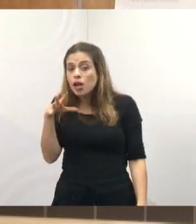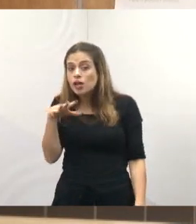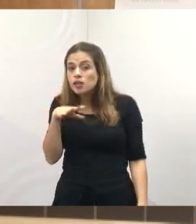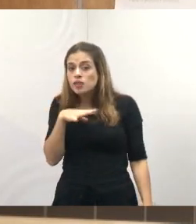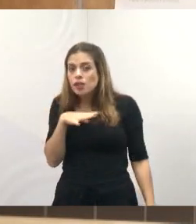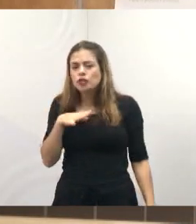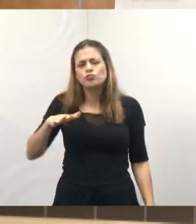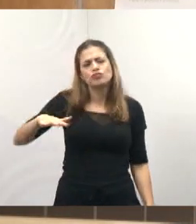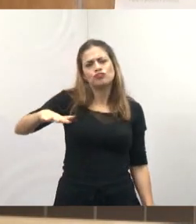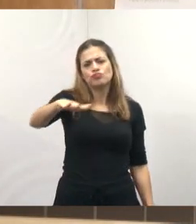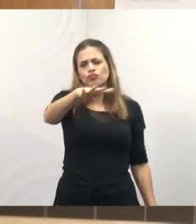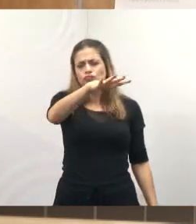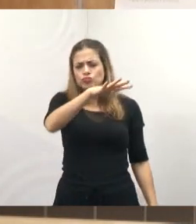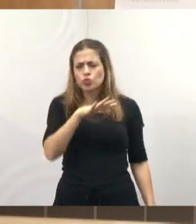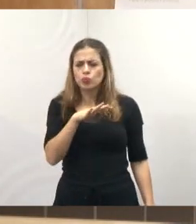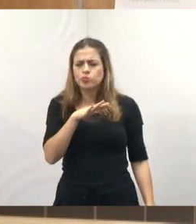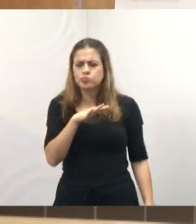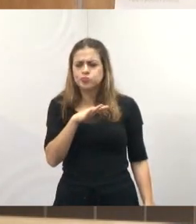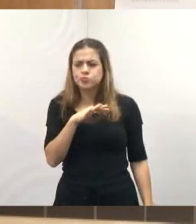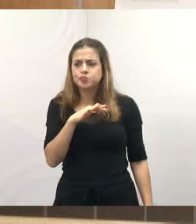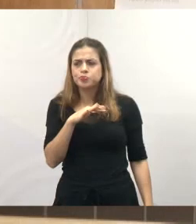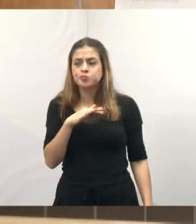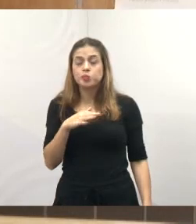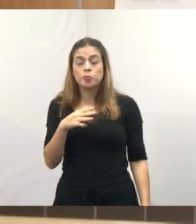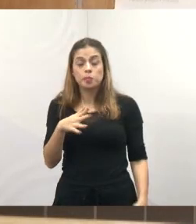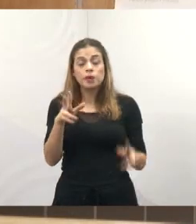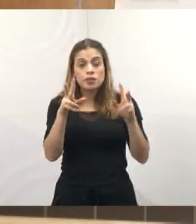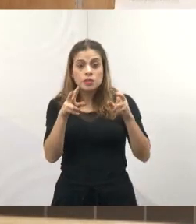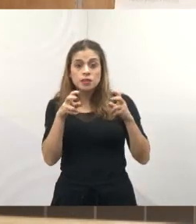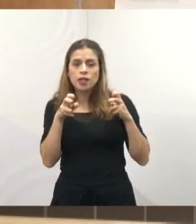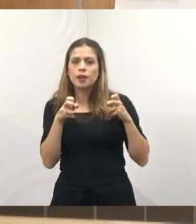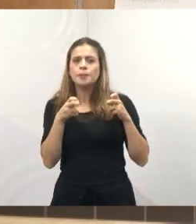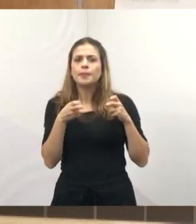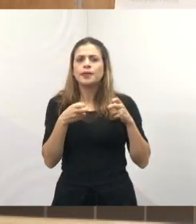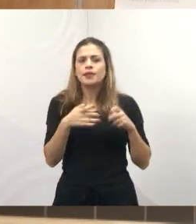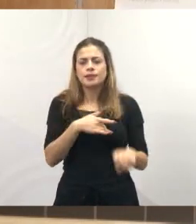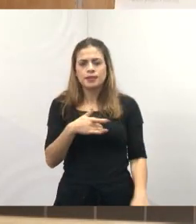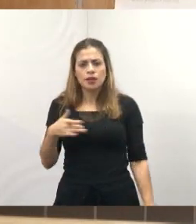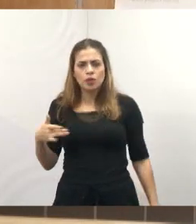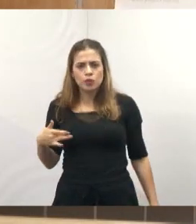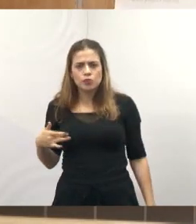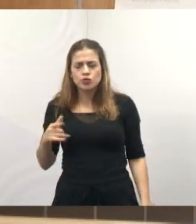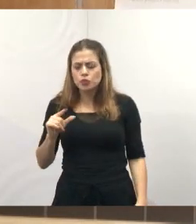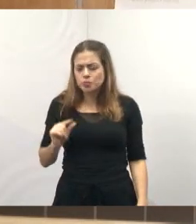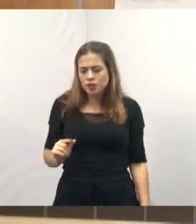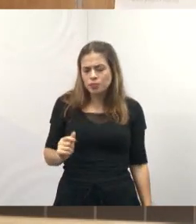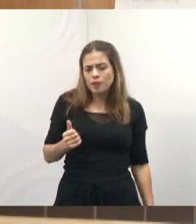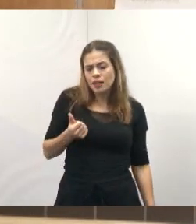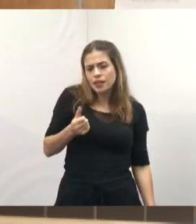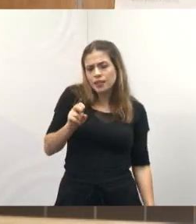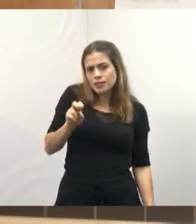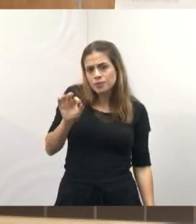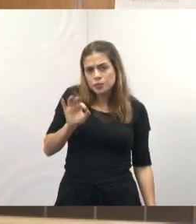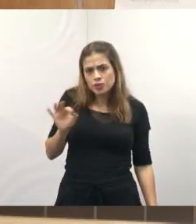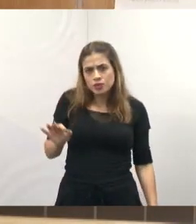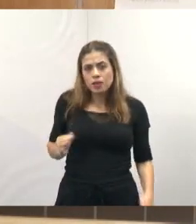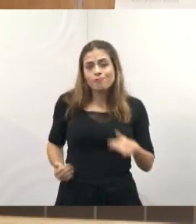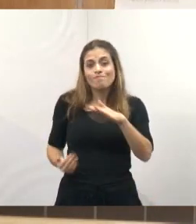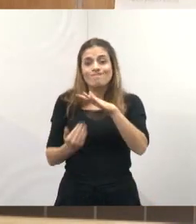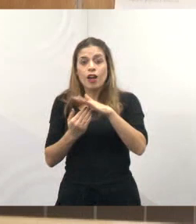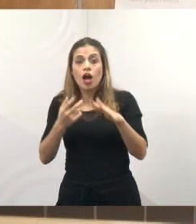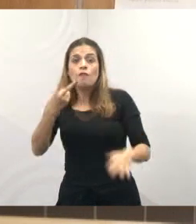cidade. Pode ver aí na aplicação da saúde que foi, o mínimo era 15%, foi até 29%